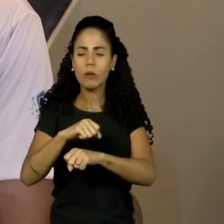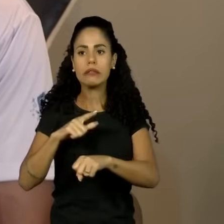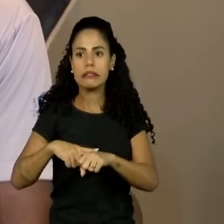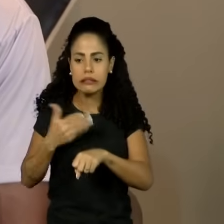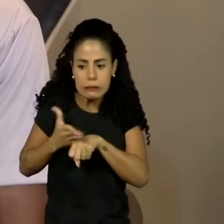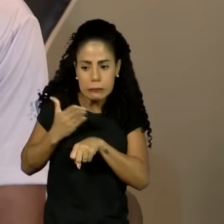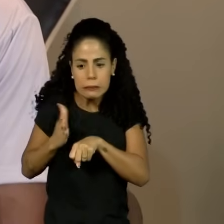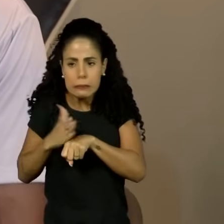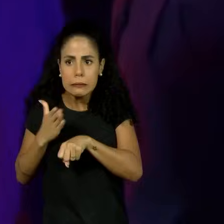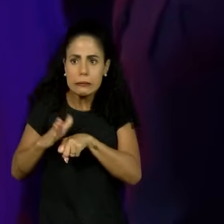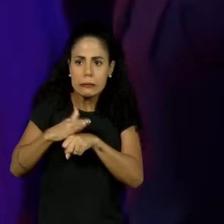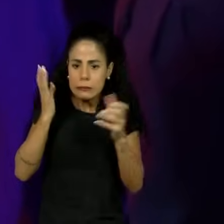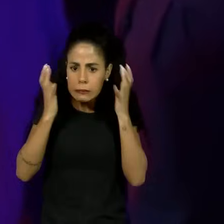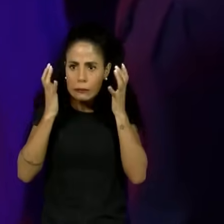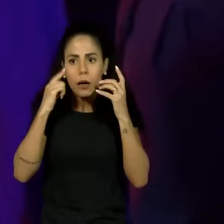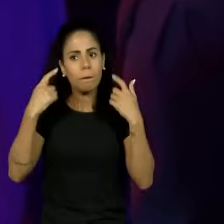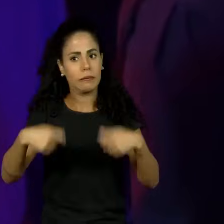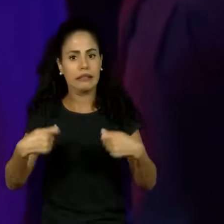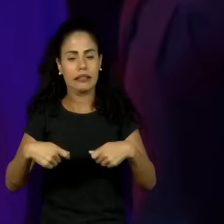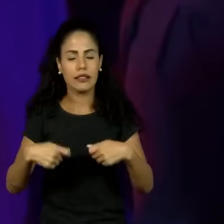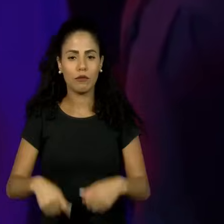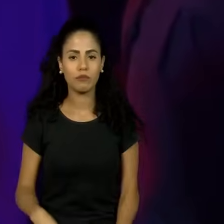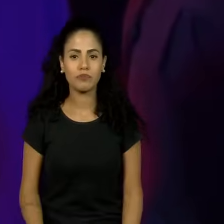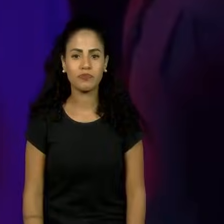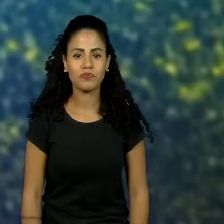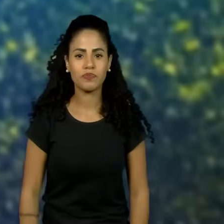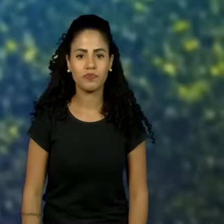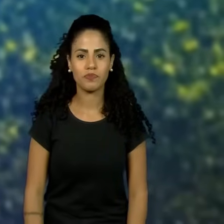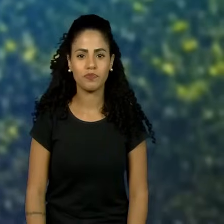bastante ali do seu mental ali, né?